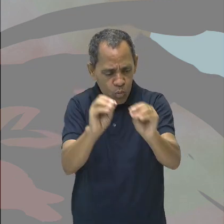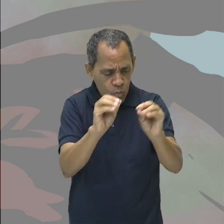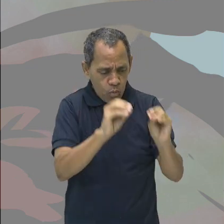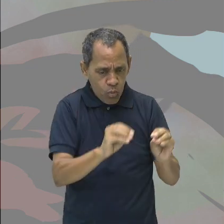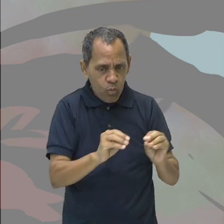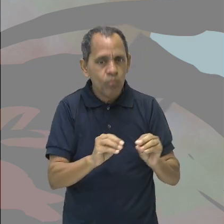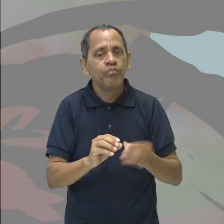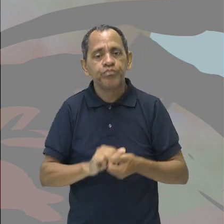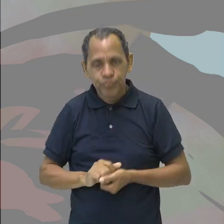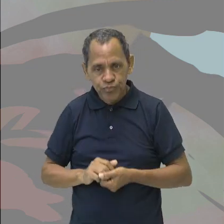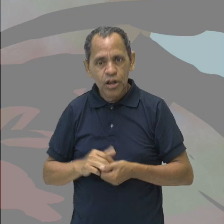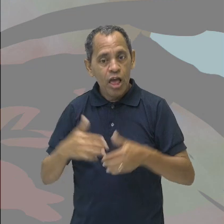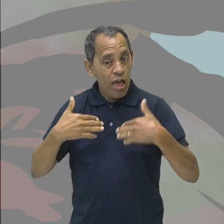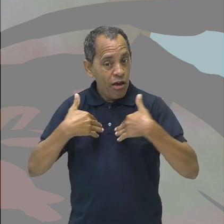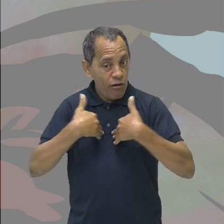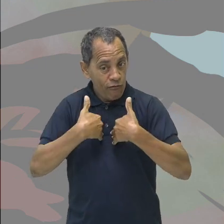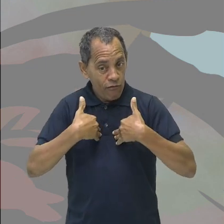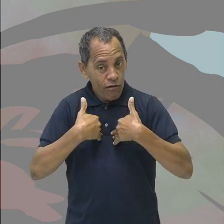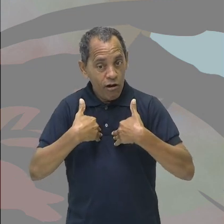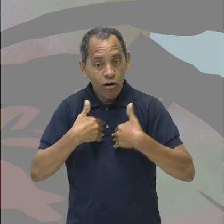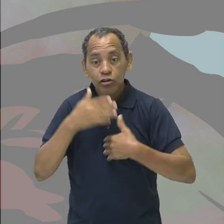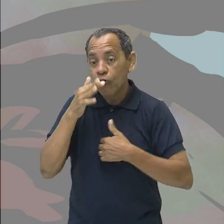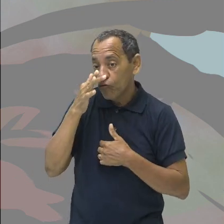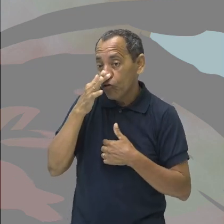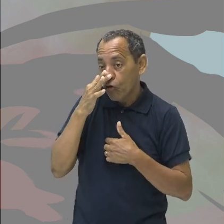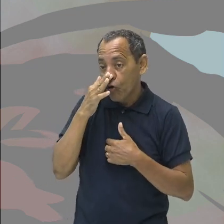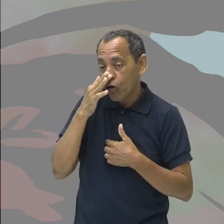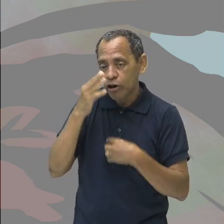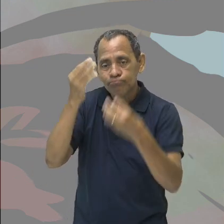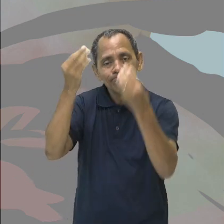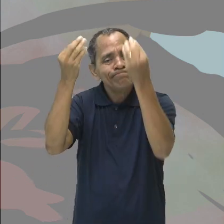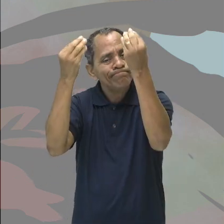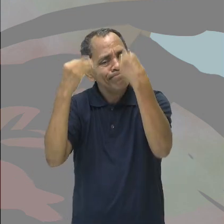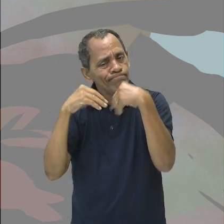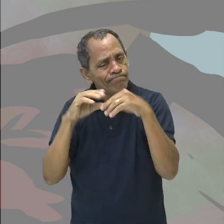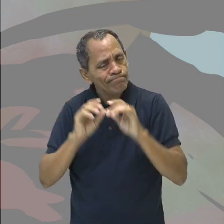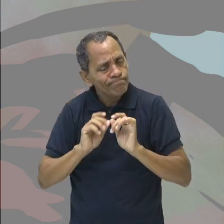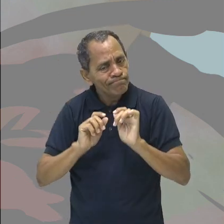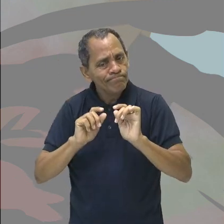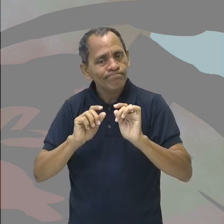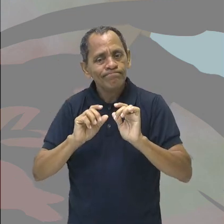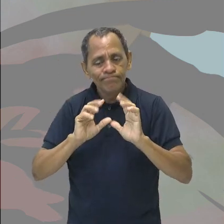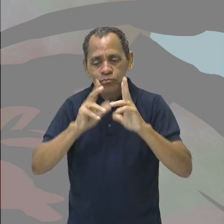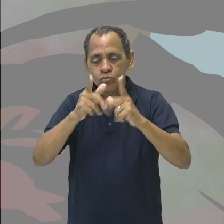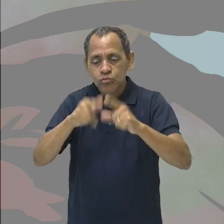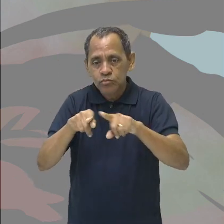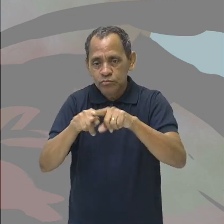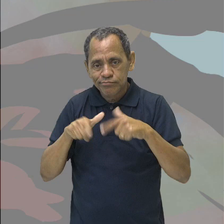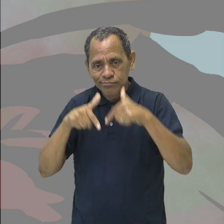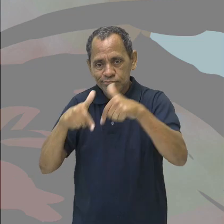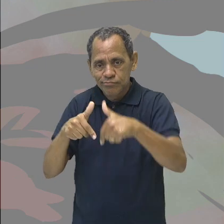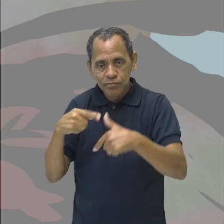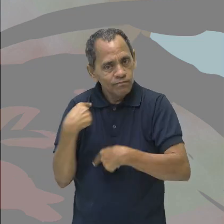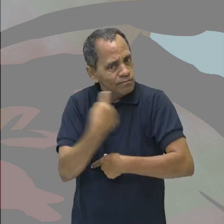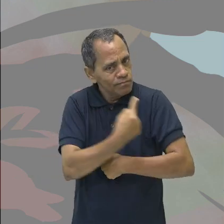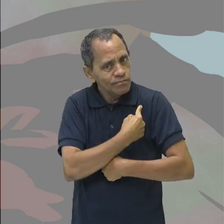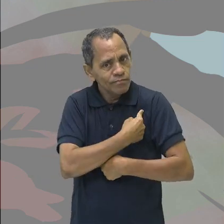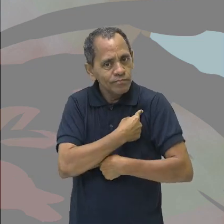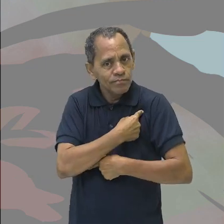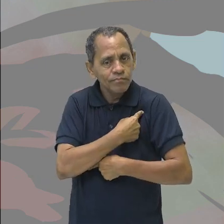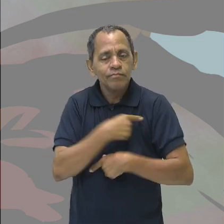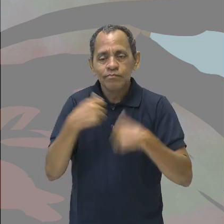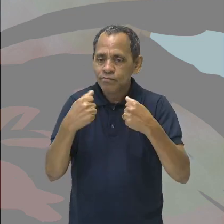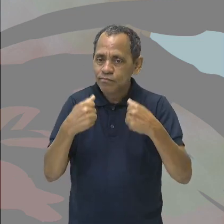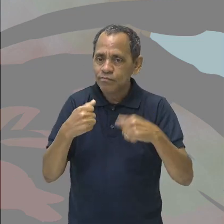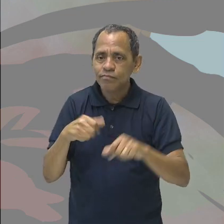fauna e a flora que estão sendo prejudicados com todas essas atitudes de nós mesmos. Precisamos cuidar do